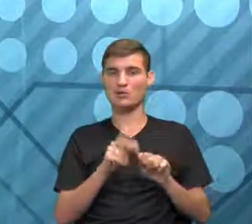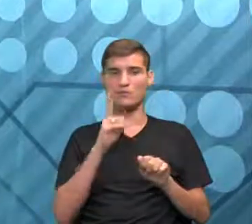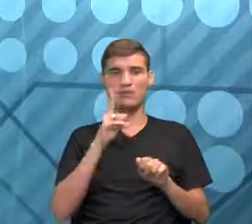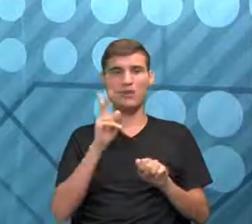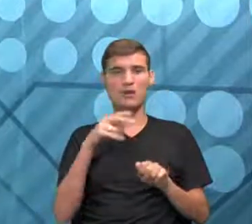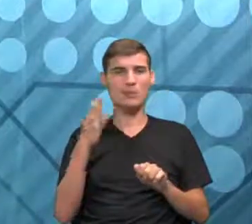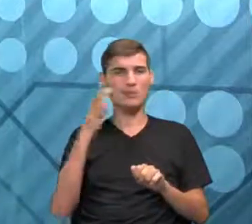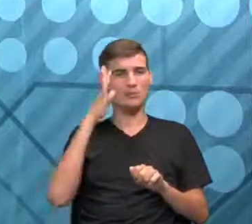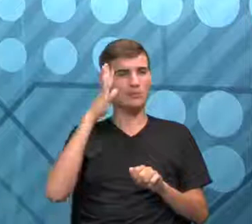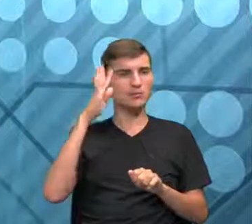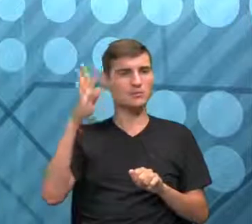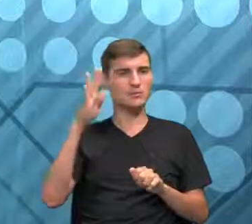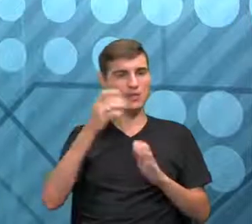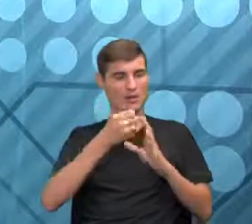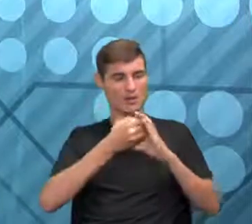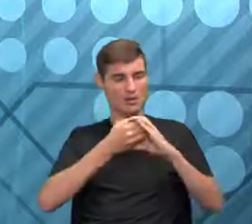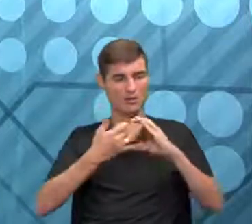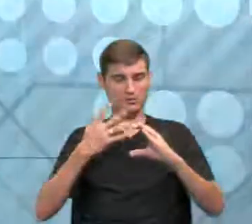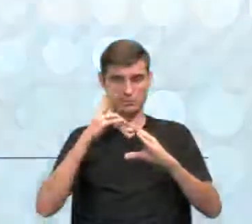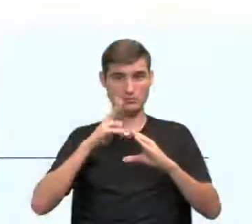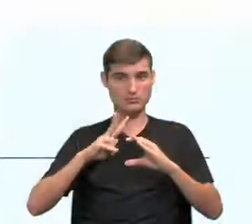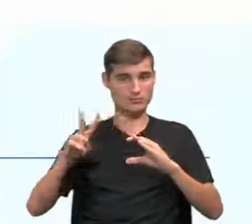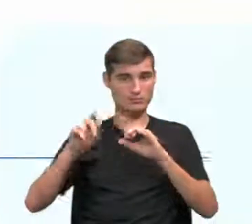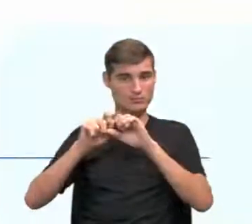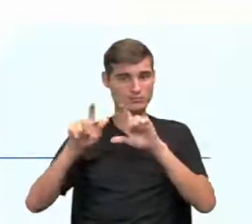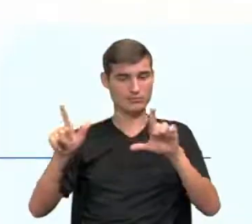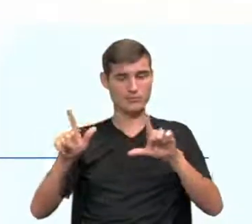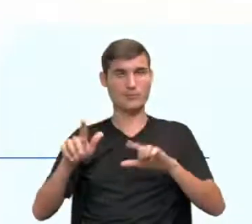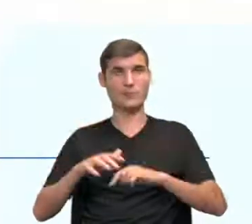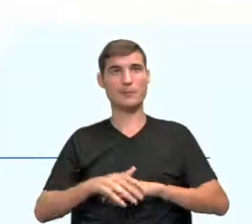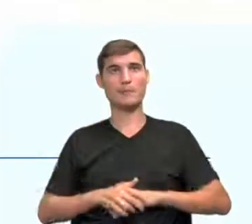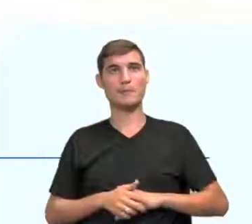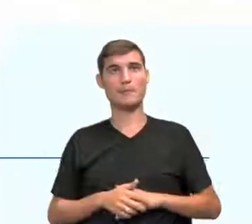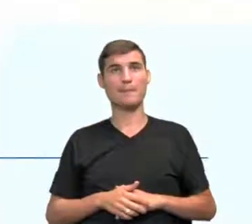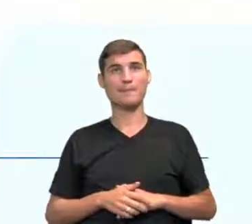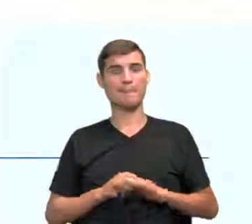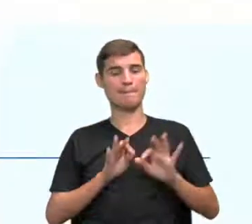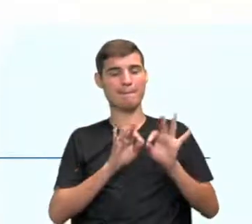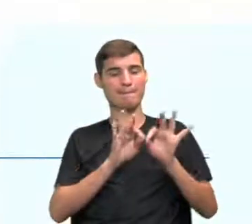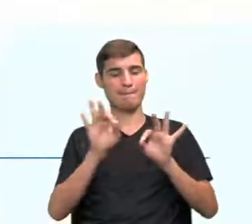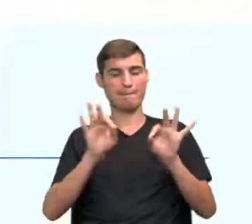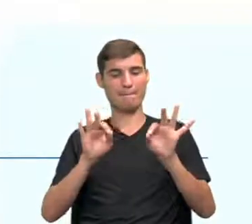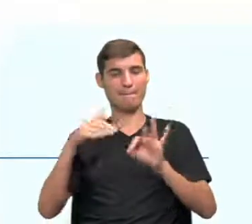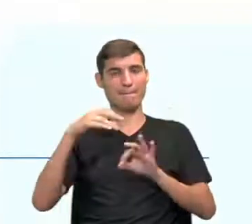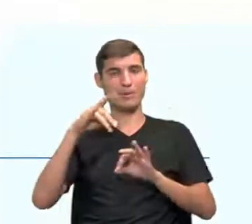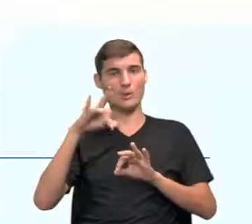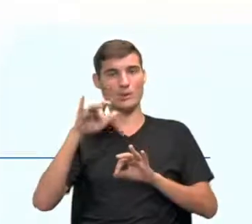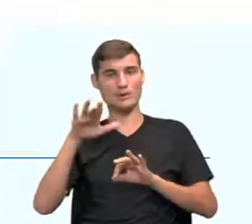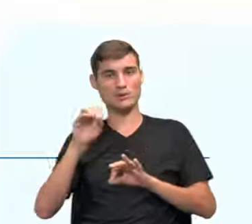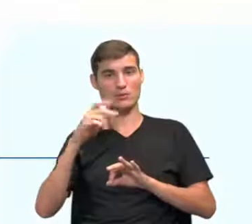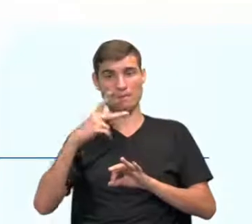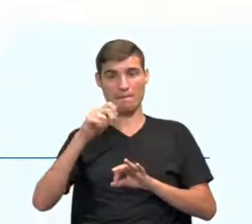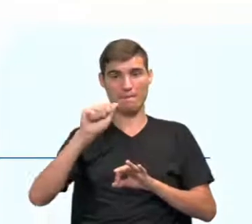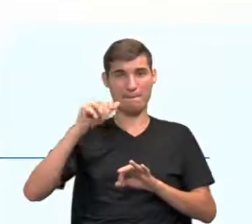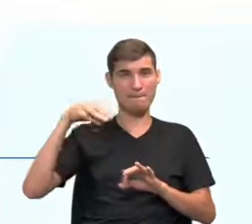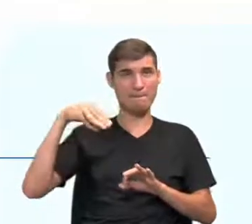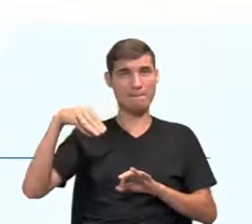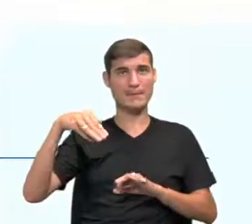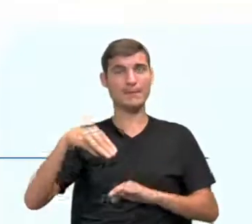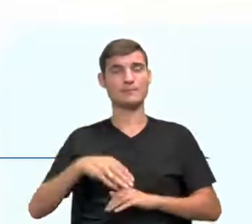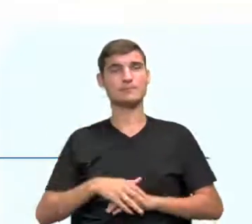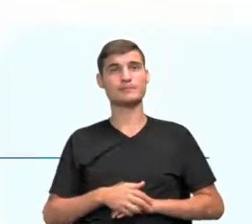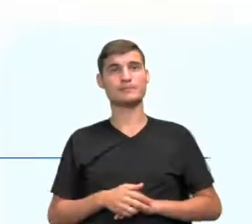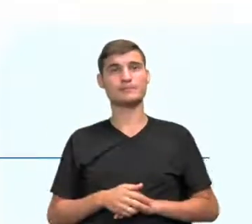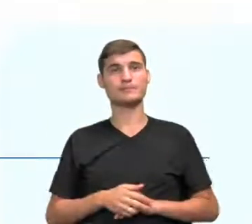principais características? Vamos observar aqui no slide então. Modulação PAM.